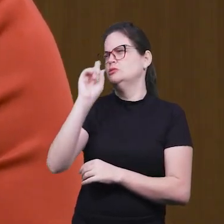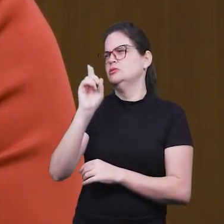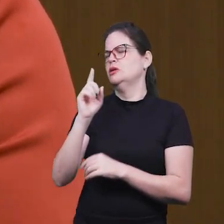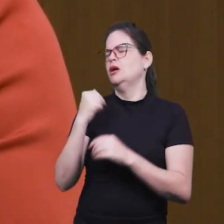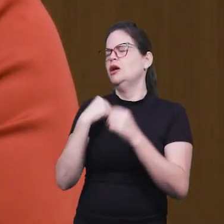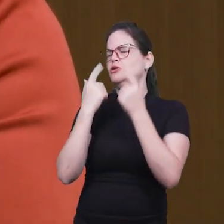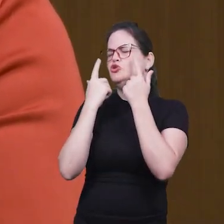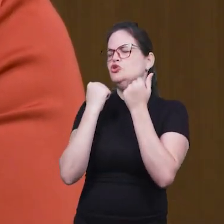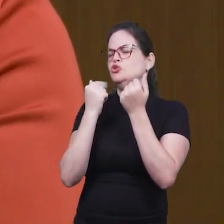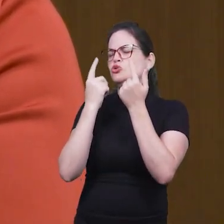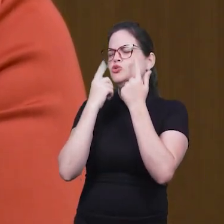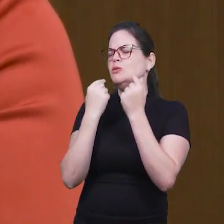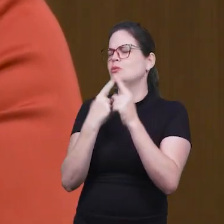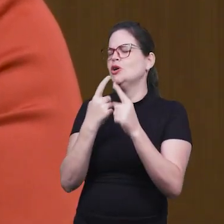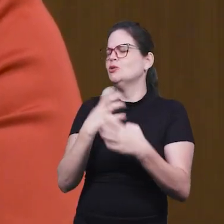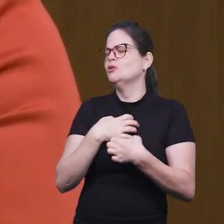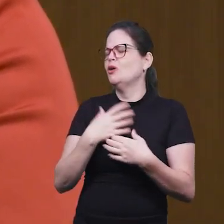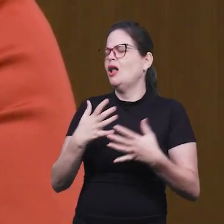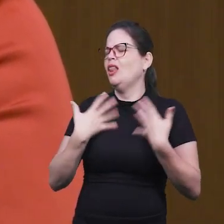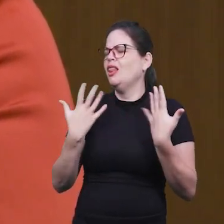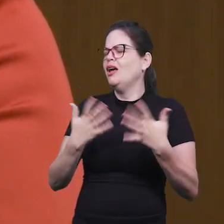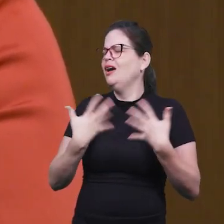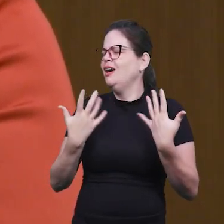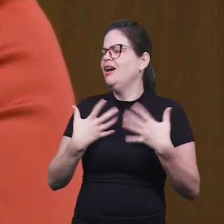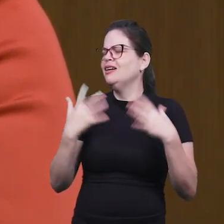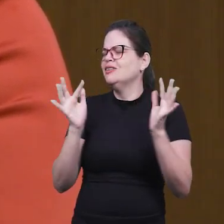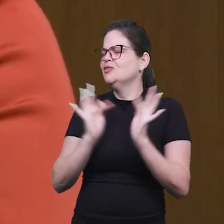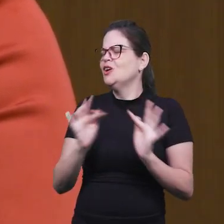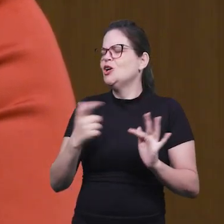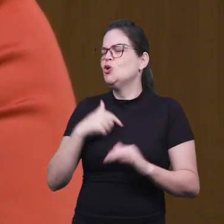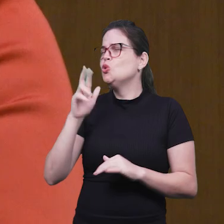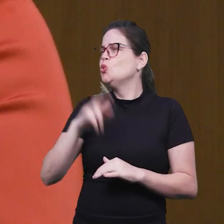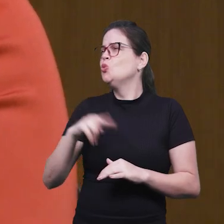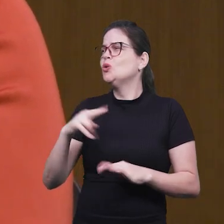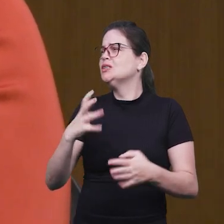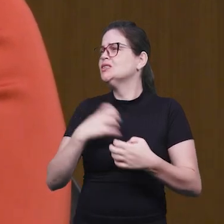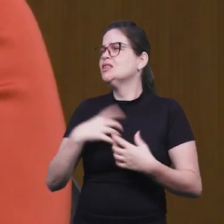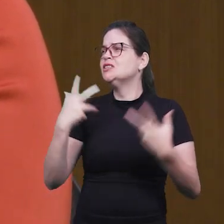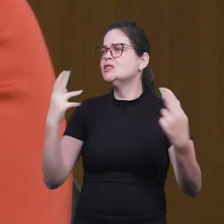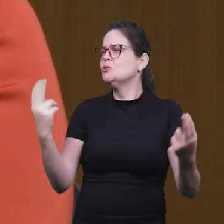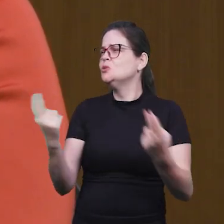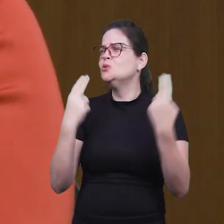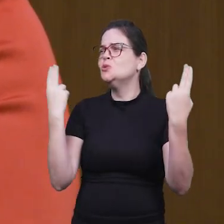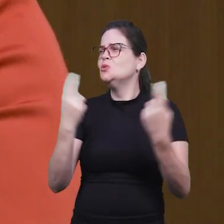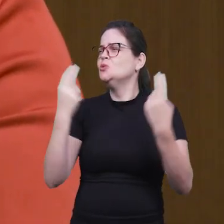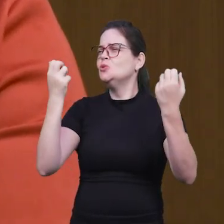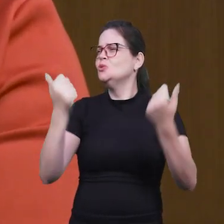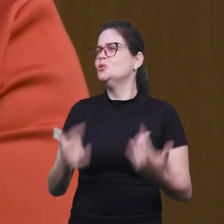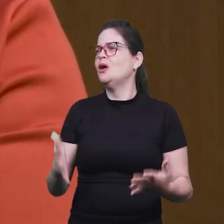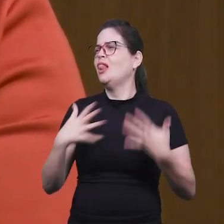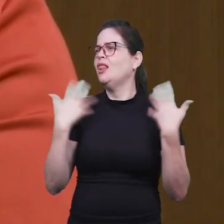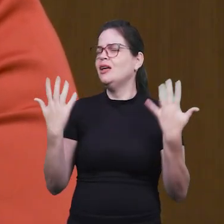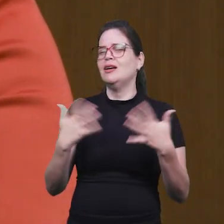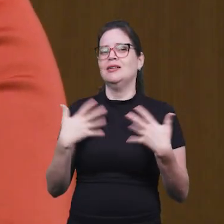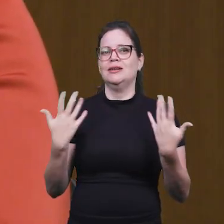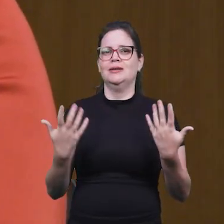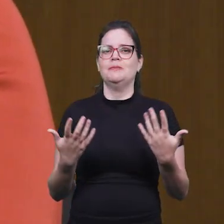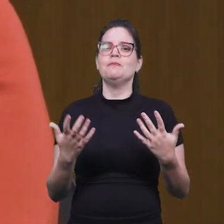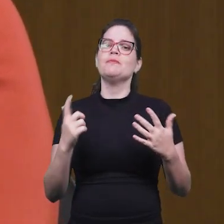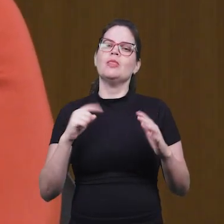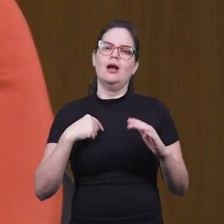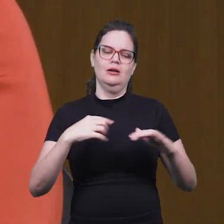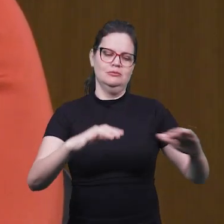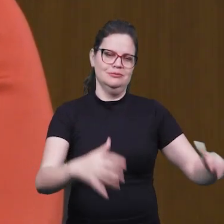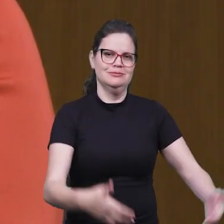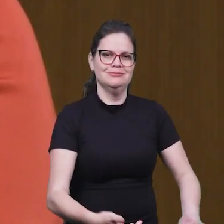estou muito alegre, eu nunca senti isso, é uma alegria muito grande. Aí eu peguei aquela criança e levei